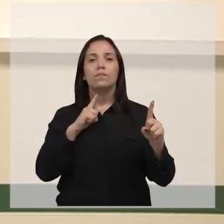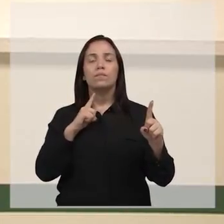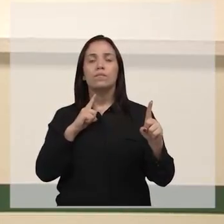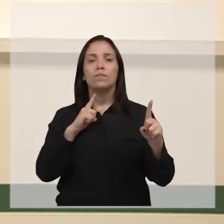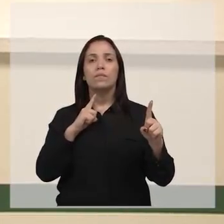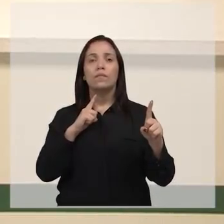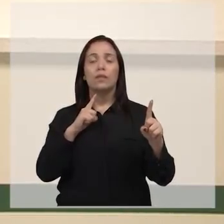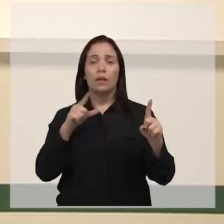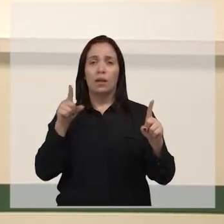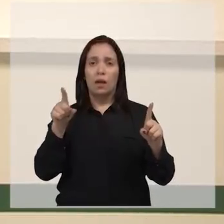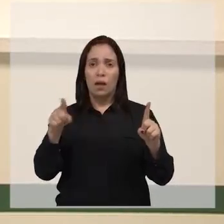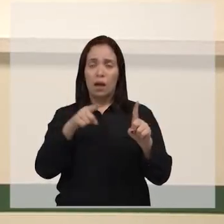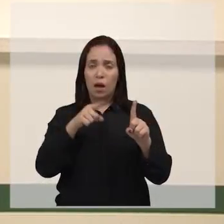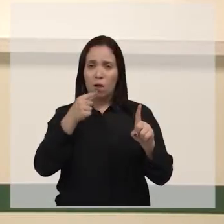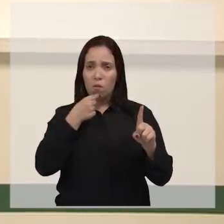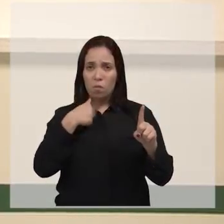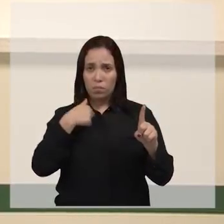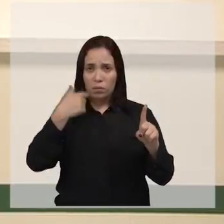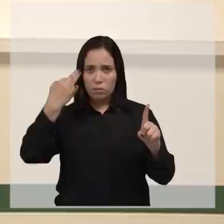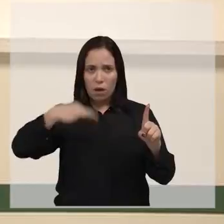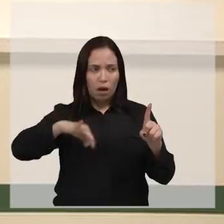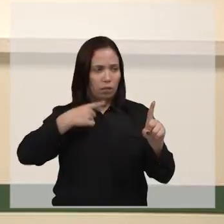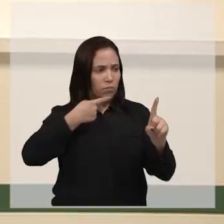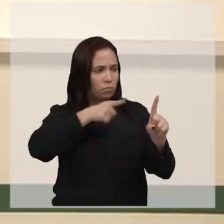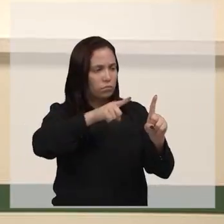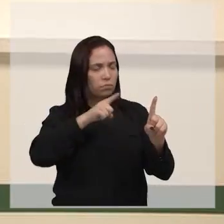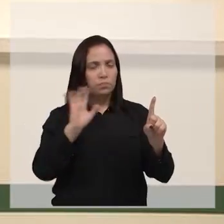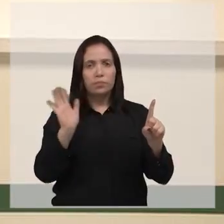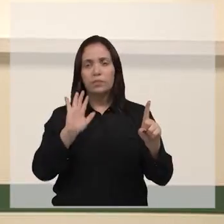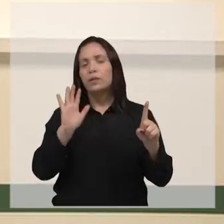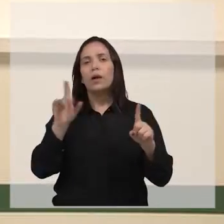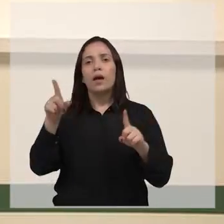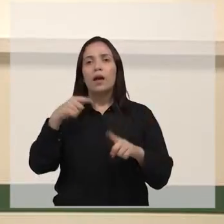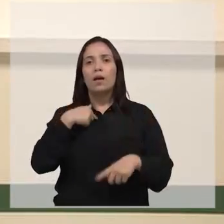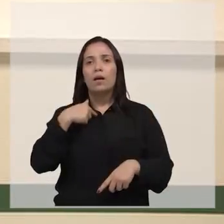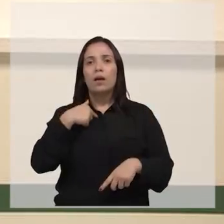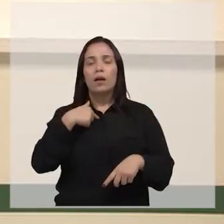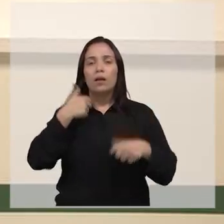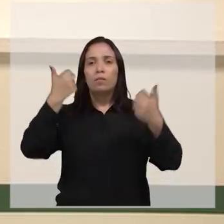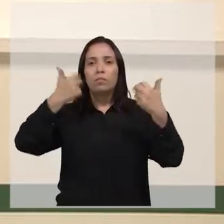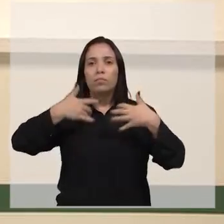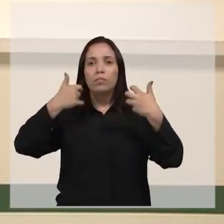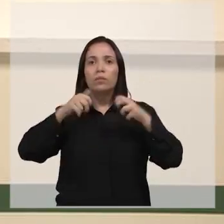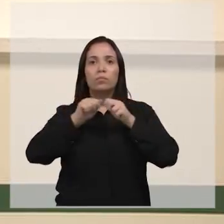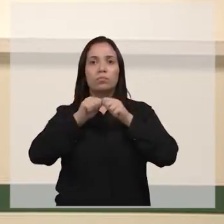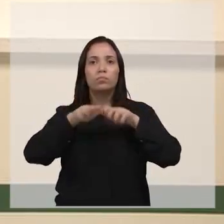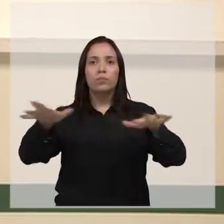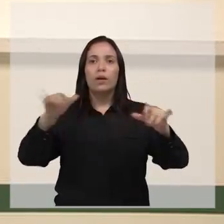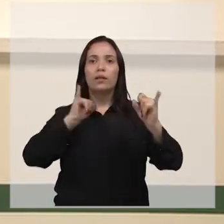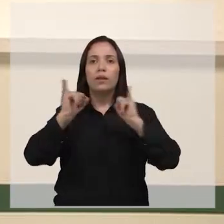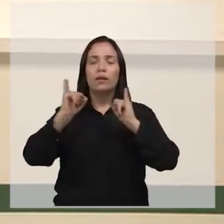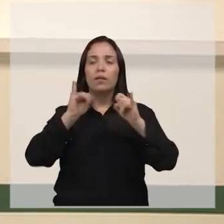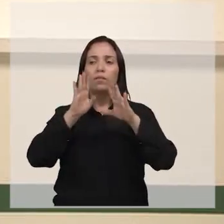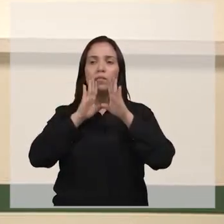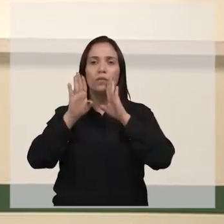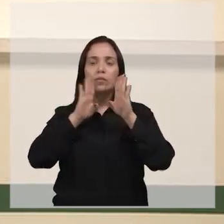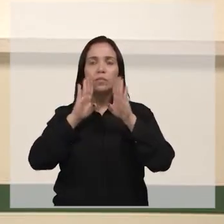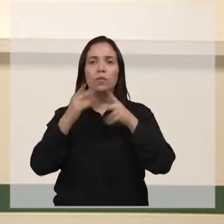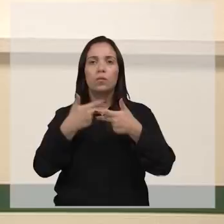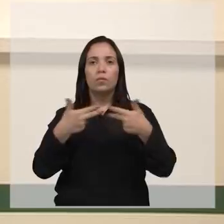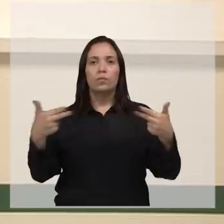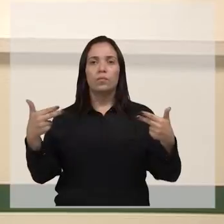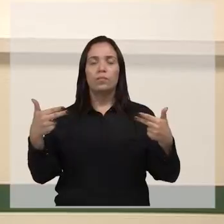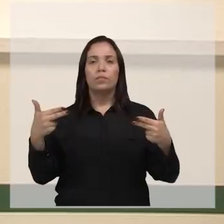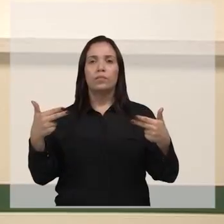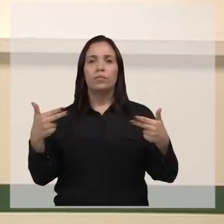nenhum para falar nem oi. E aí pegaram o que ele disse, botaram tudo que foi de rede social, saiu no Brasil todo, né? Principalmente as as redes coisas-